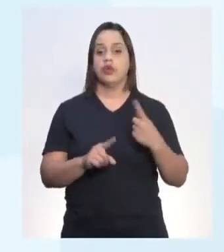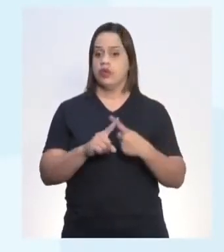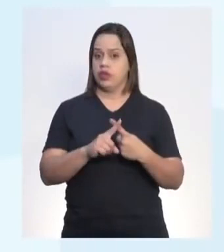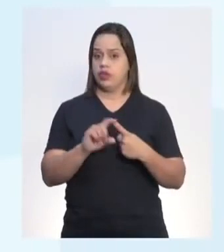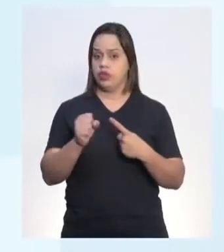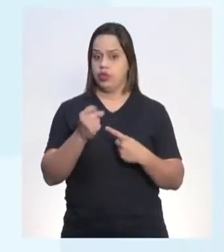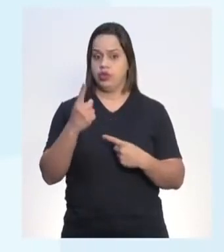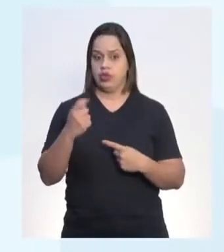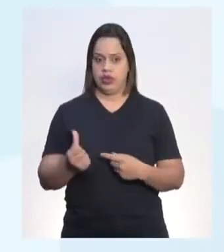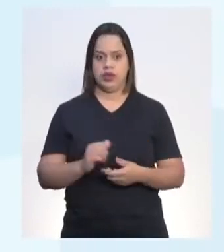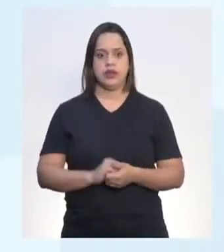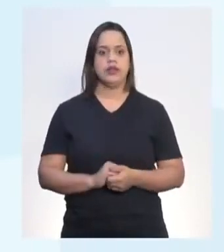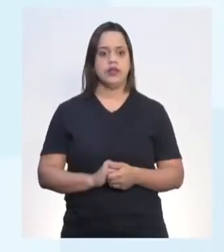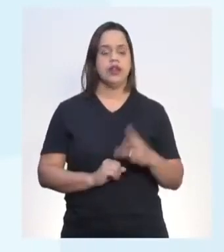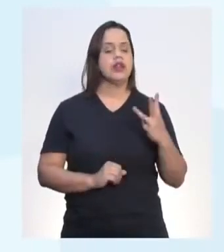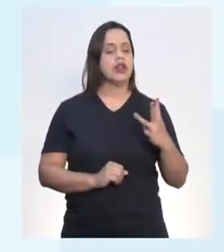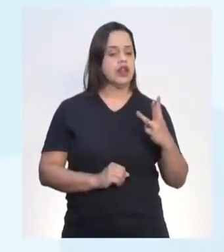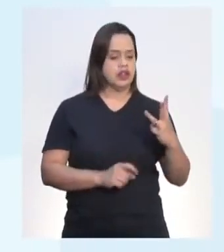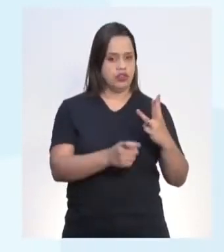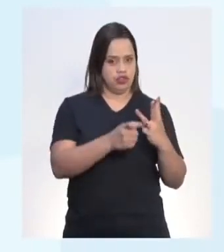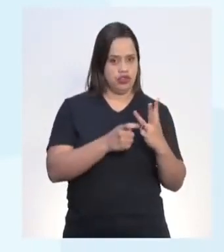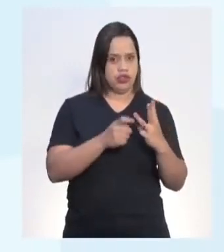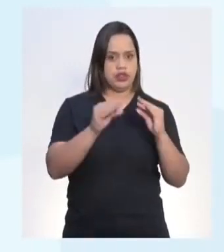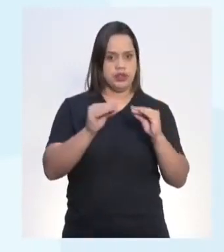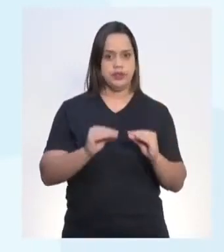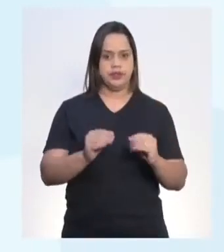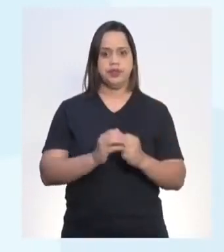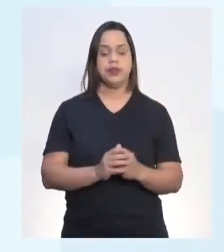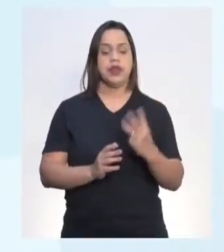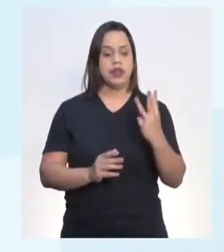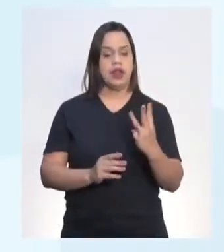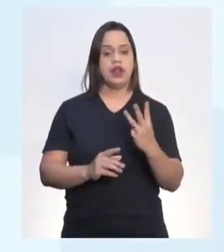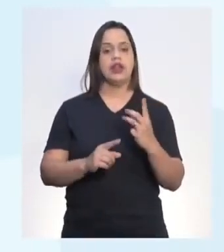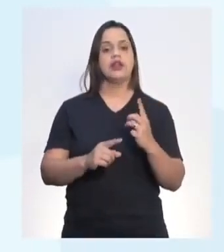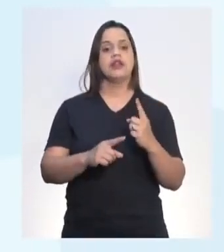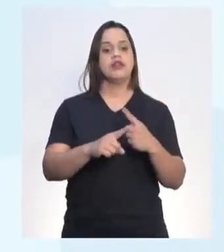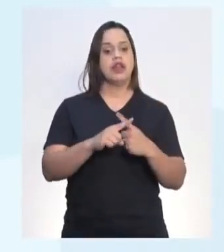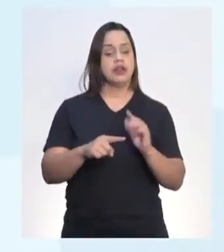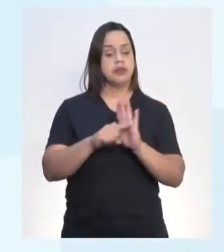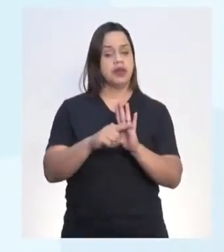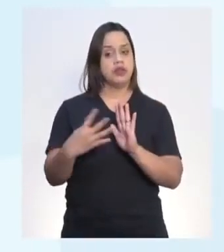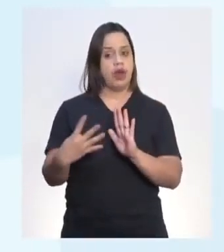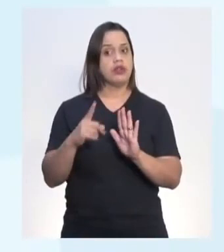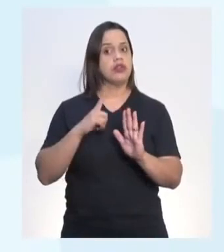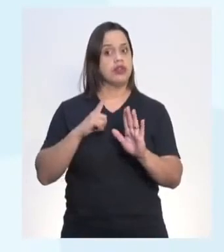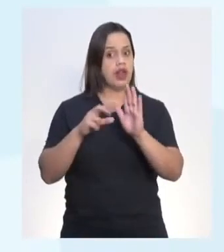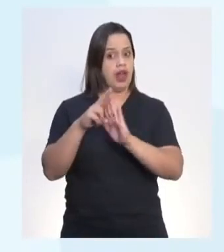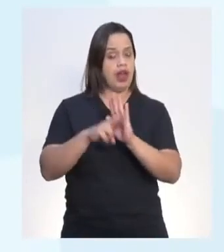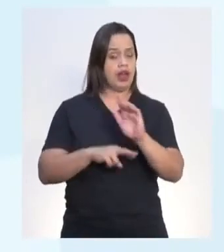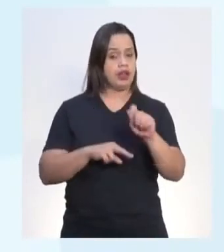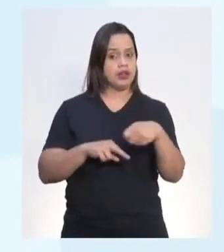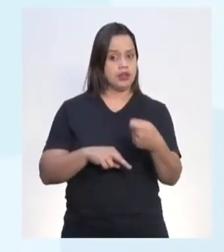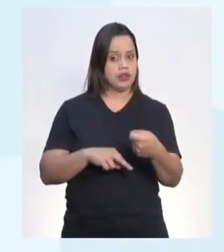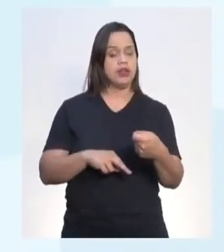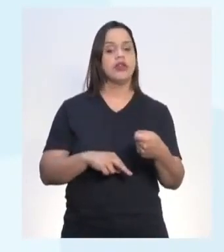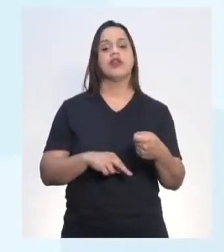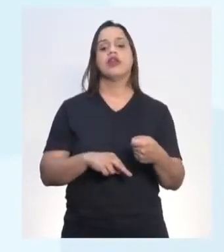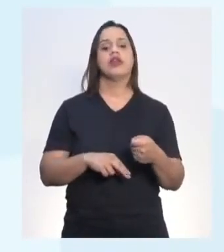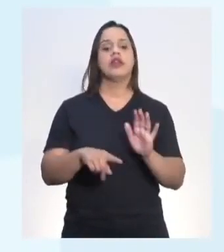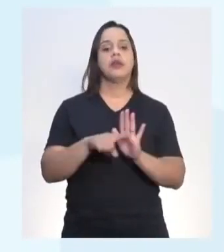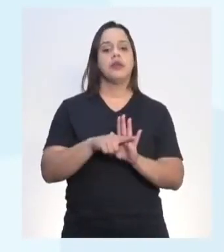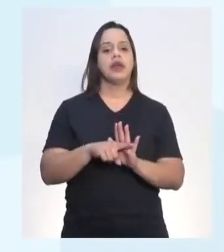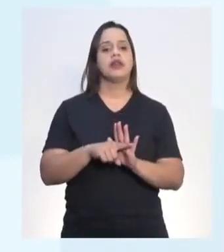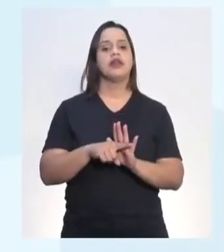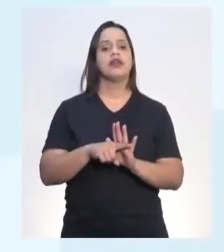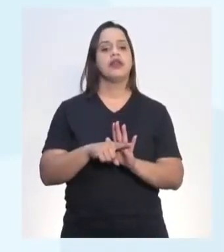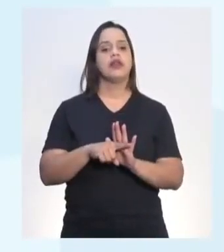16. 3 vezes x dá o próprio 3x. 3 vezes menos 4. Aqui vai ter uma regra de sinal. Sinais diferentes, menos. 3